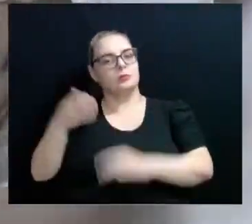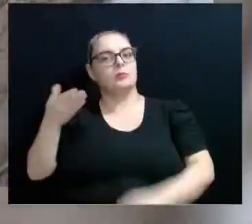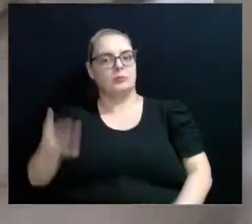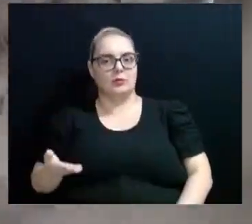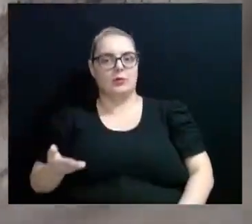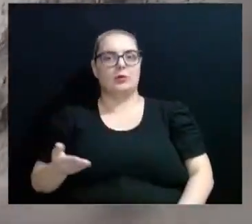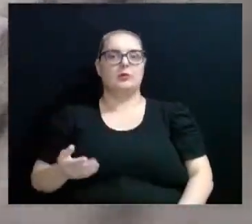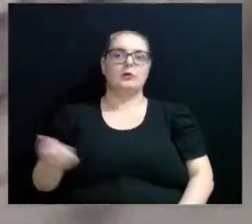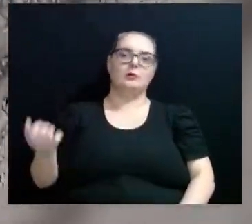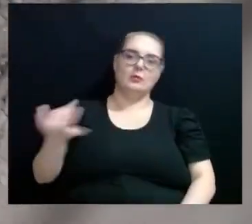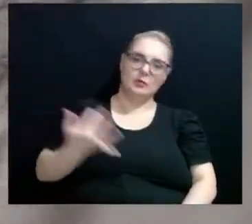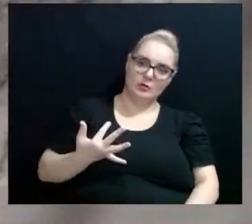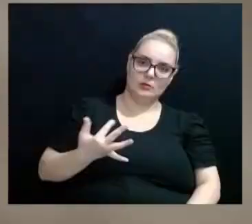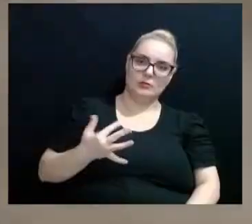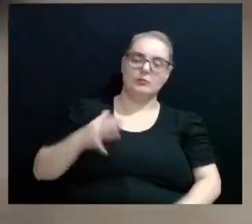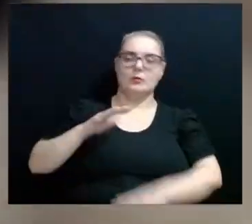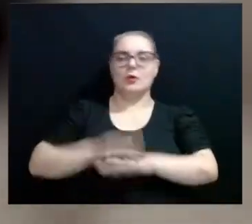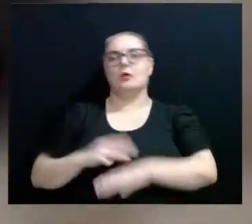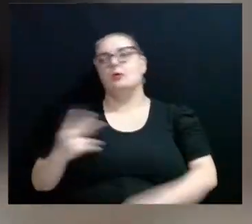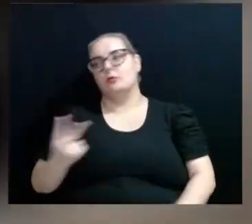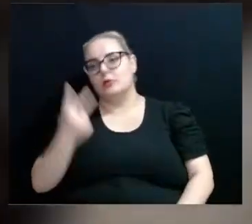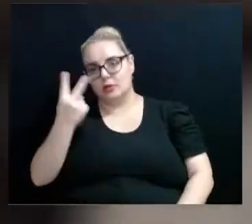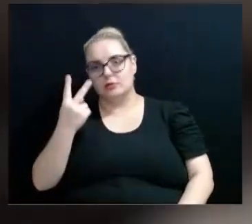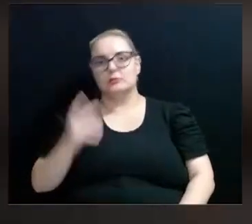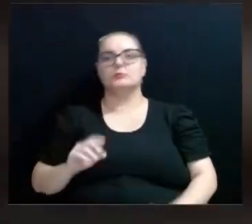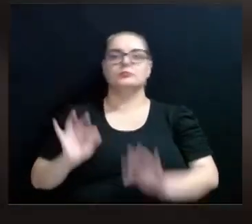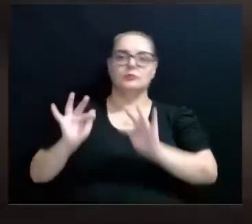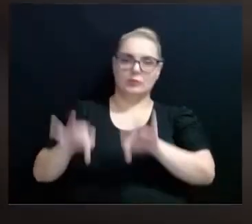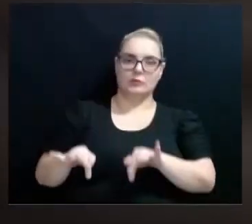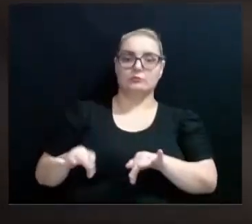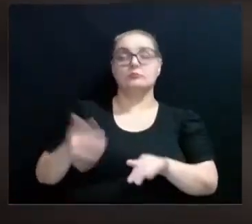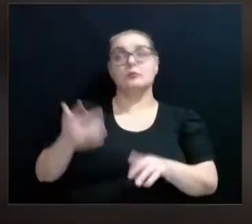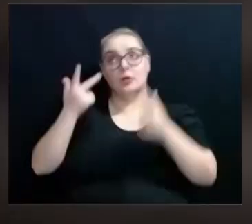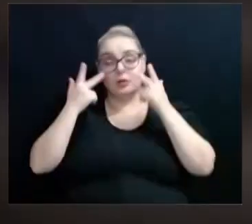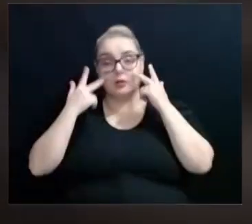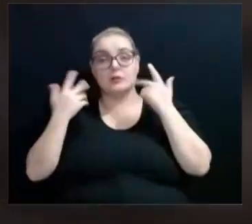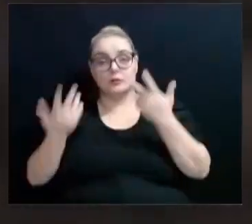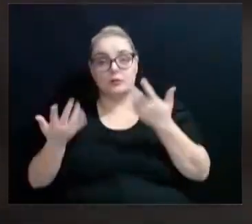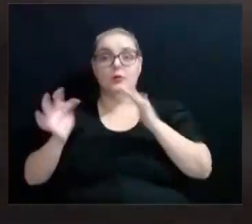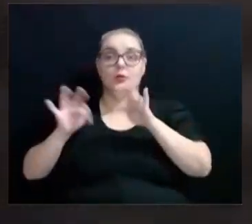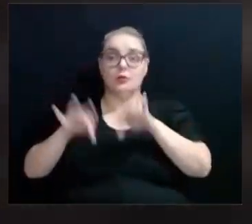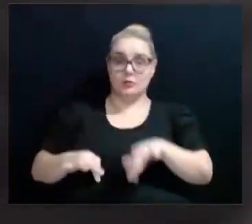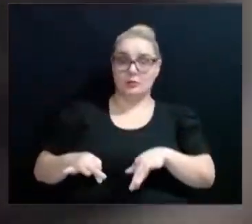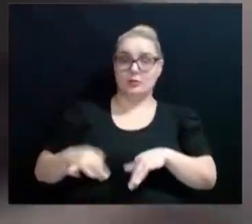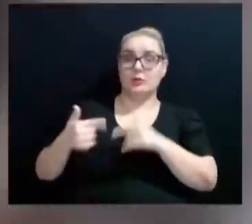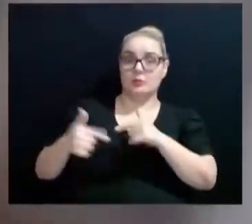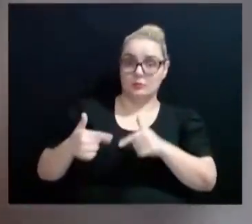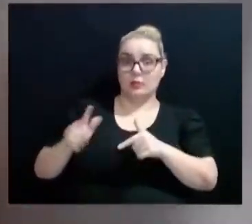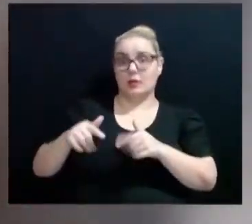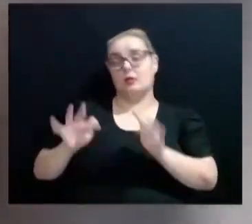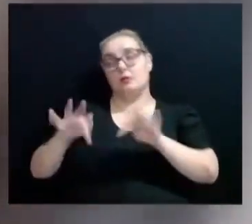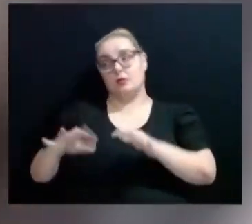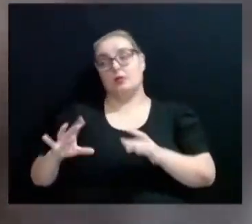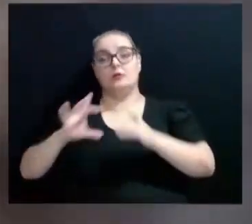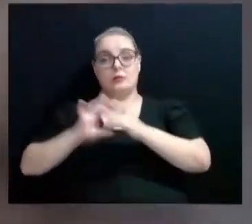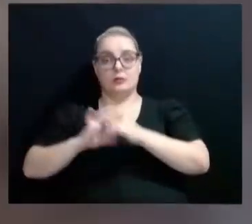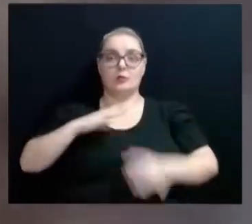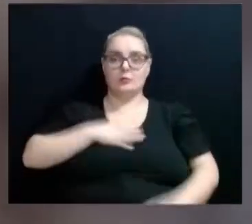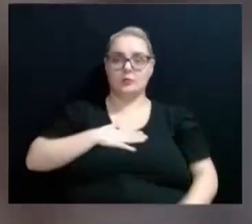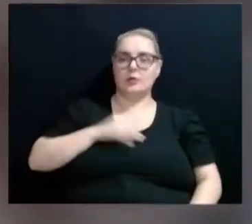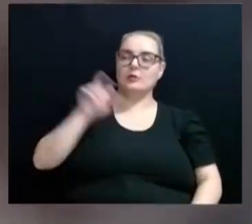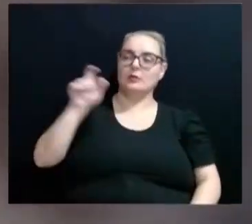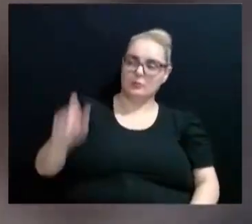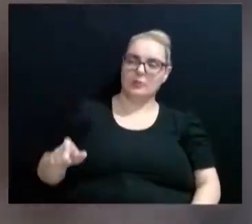ideia, da ideia nasce um projeto, do projeto vai ser quantificado para chegar ao valor final da peça. sim, Então, geralmente,